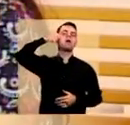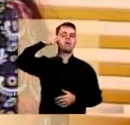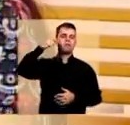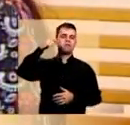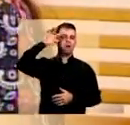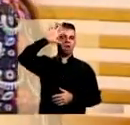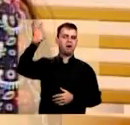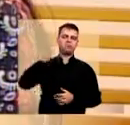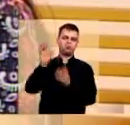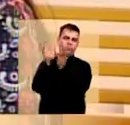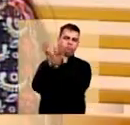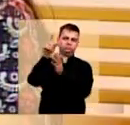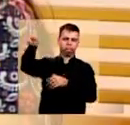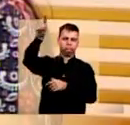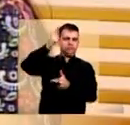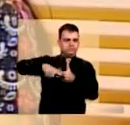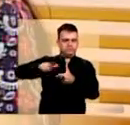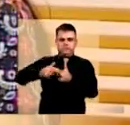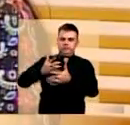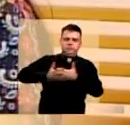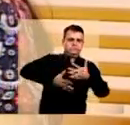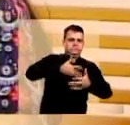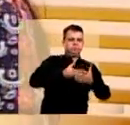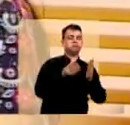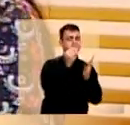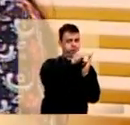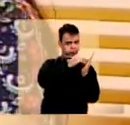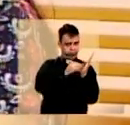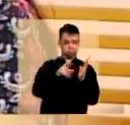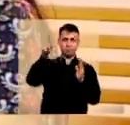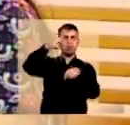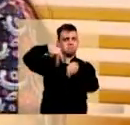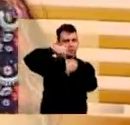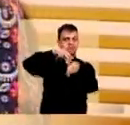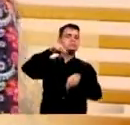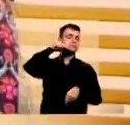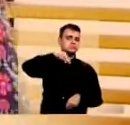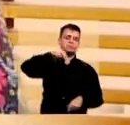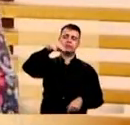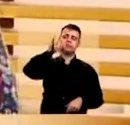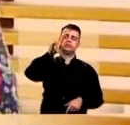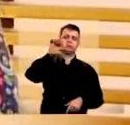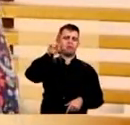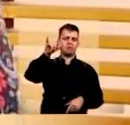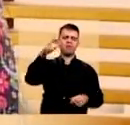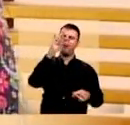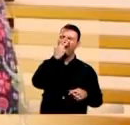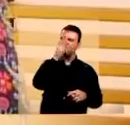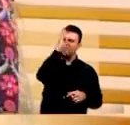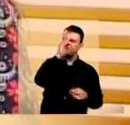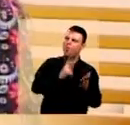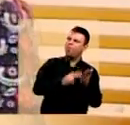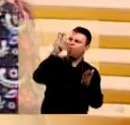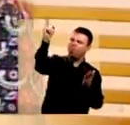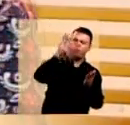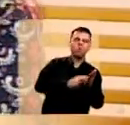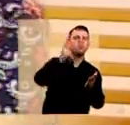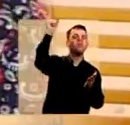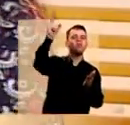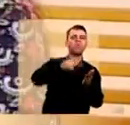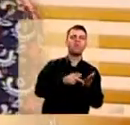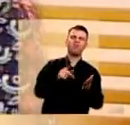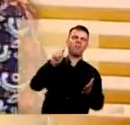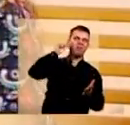em geral, e também as questões da Nigéria bate muito com o que acontece aqui no Brasil. A gente às vezes acha, é